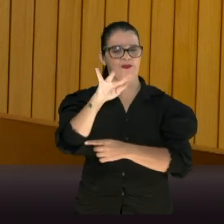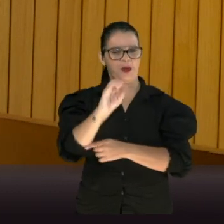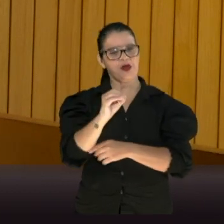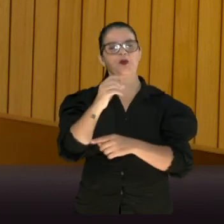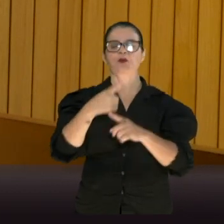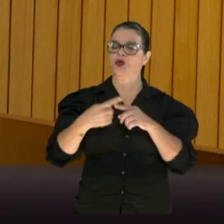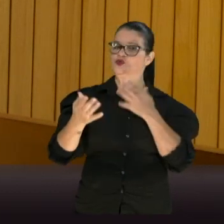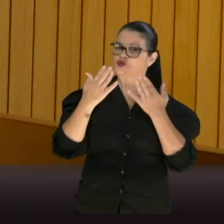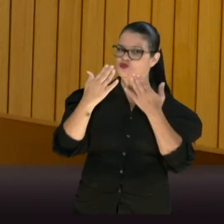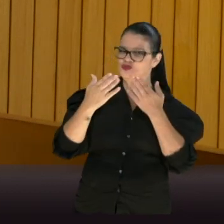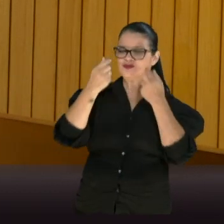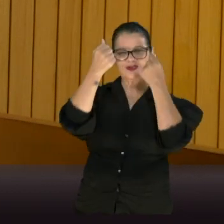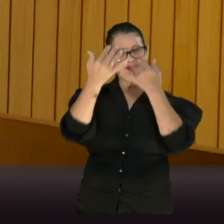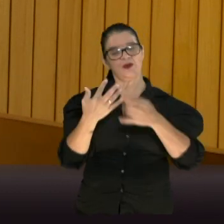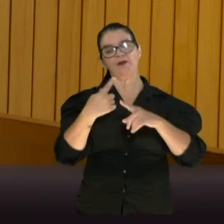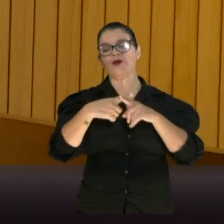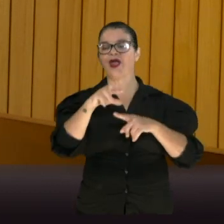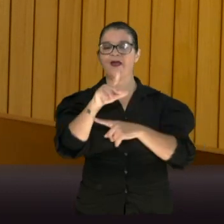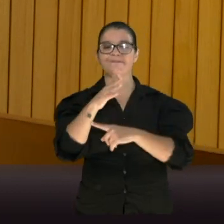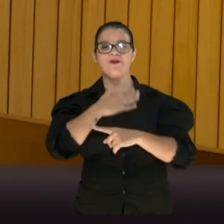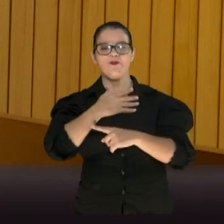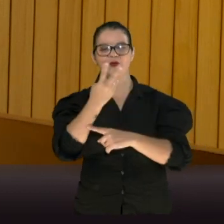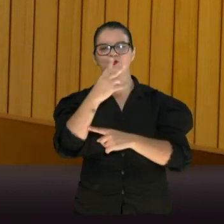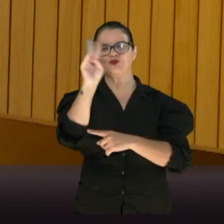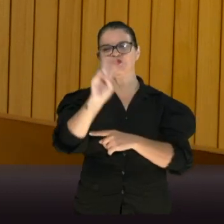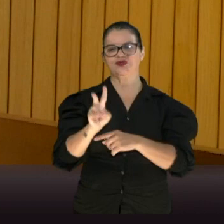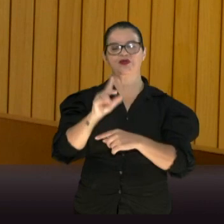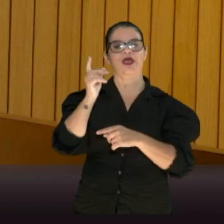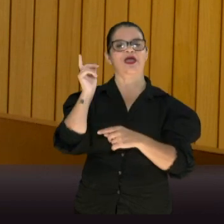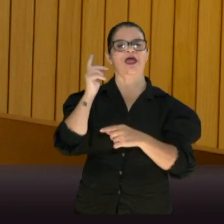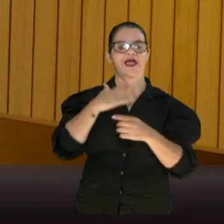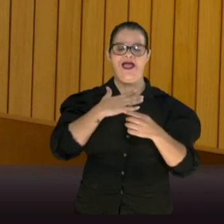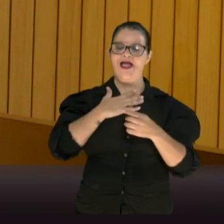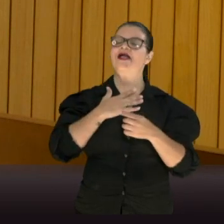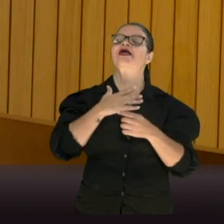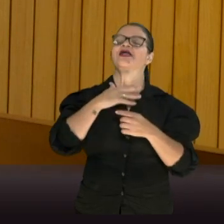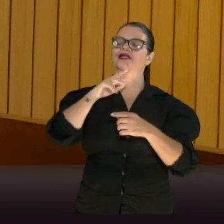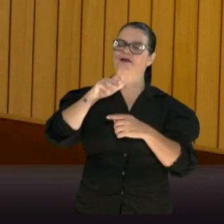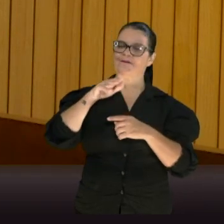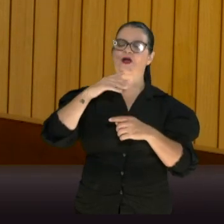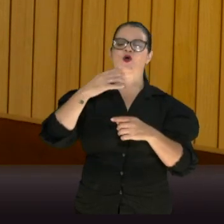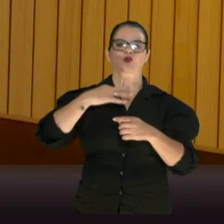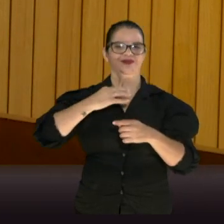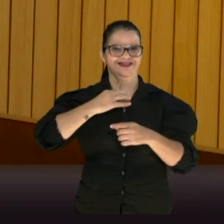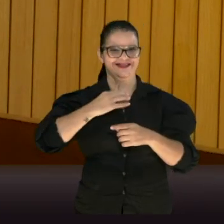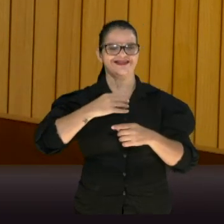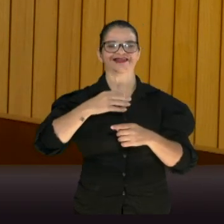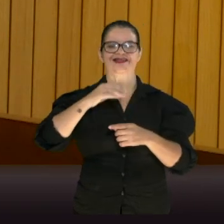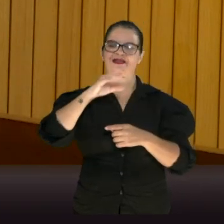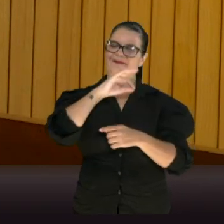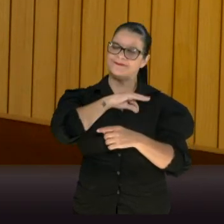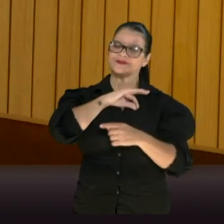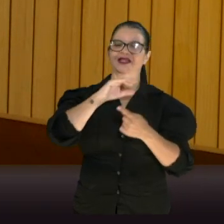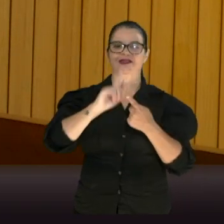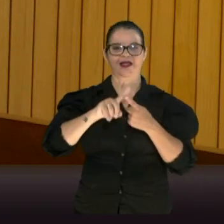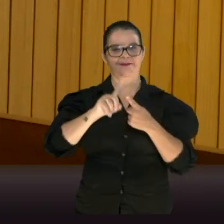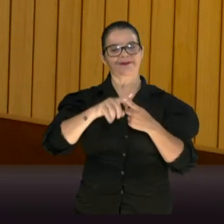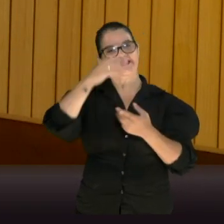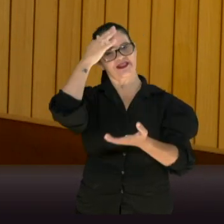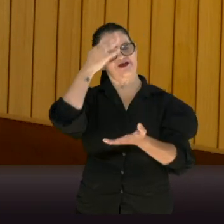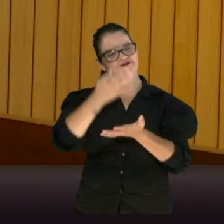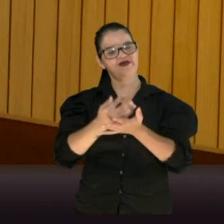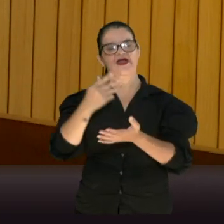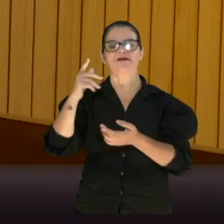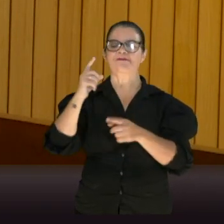falar, porque é irmão meu duas vezes, é irmão de farda e é irmão da fé, né, também um pastor evangélico, né,